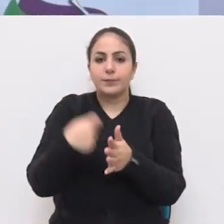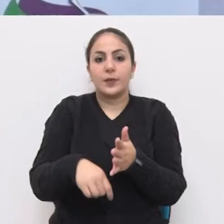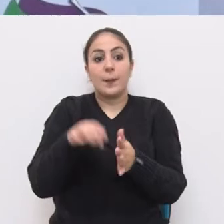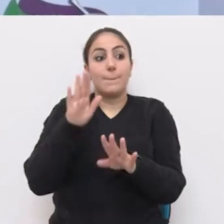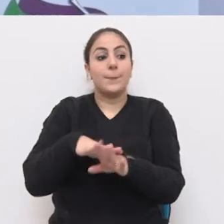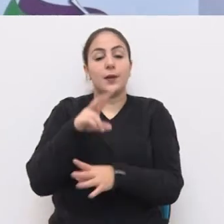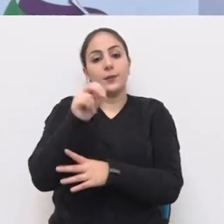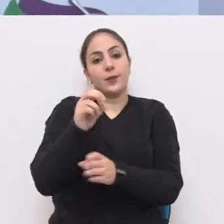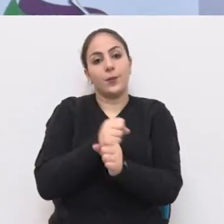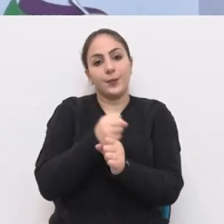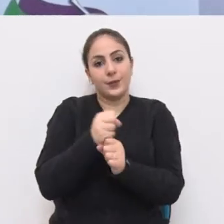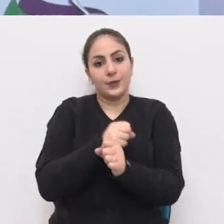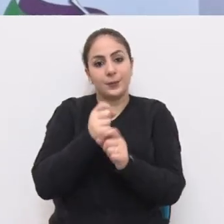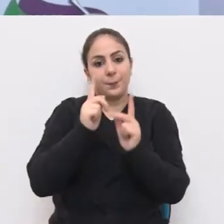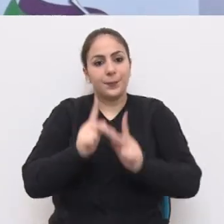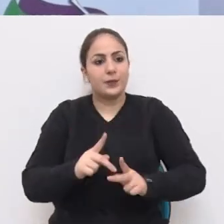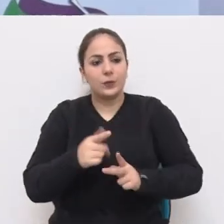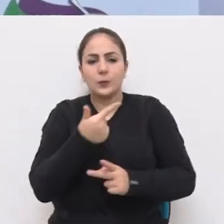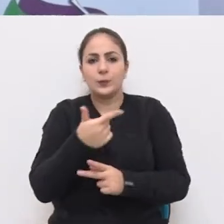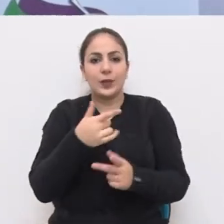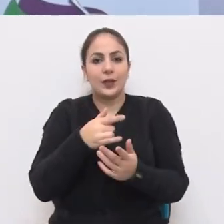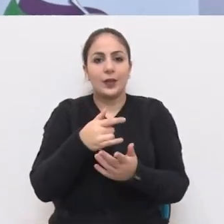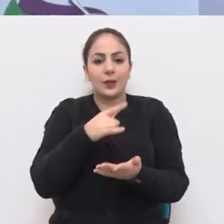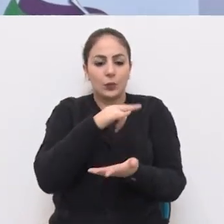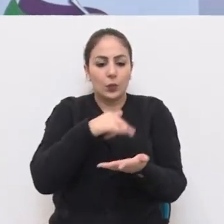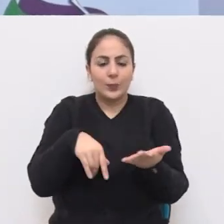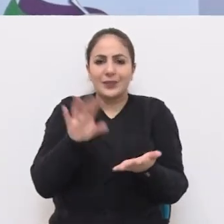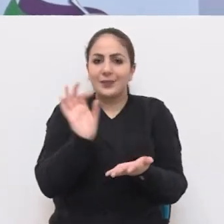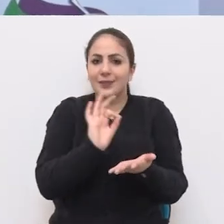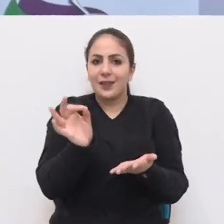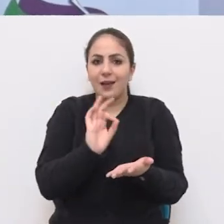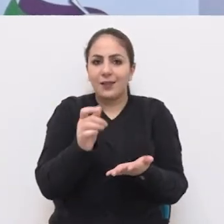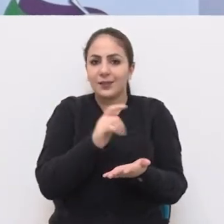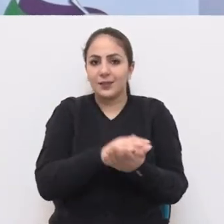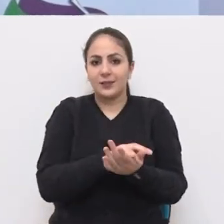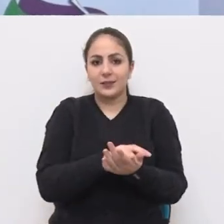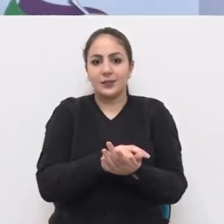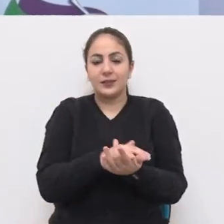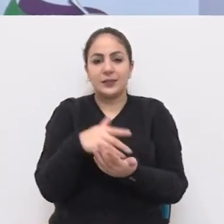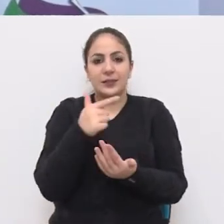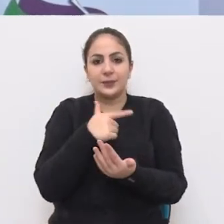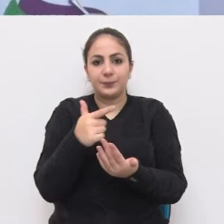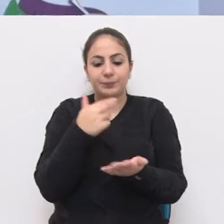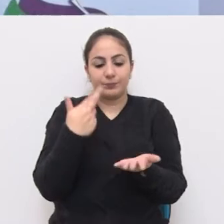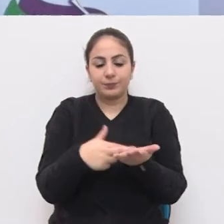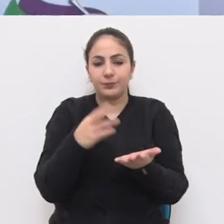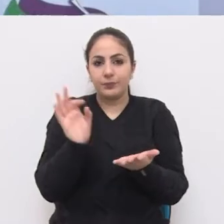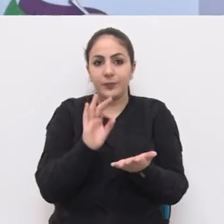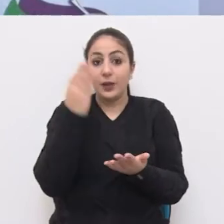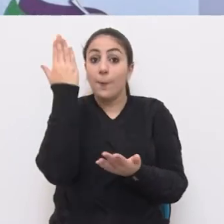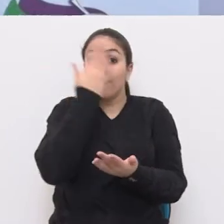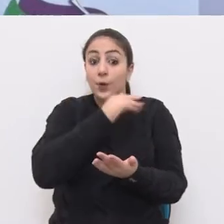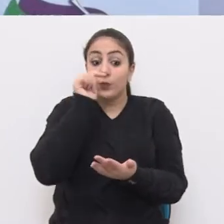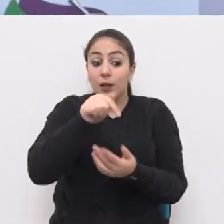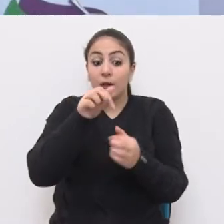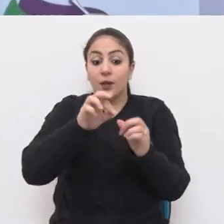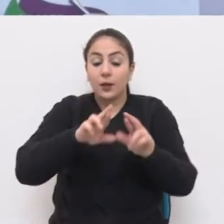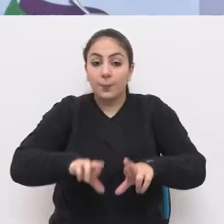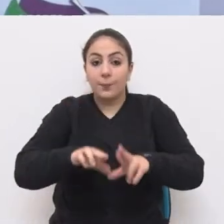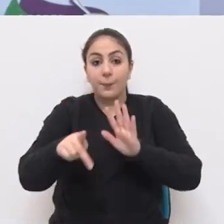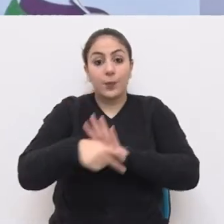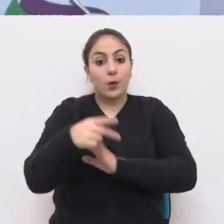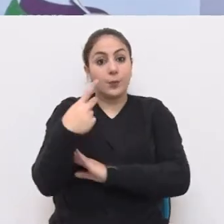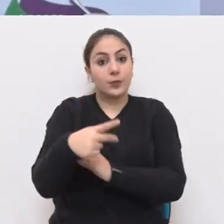mais de 50 anos o pessoal está lá sem os documentos, sem nada, sem uma escritura, sem um documento que prove que aquele terreninho é